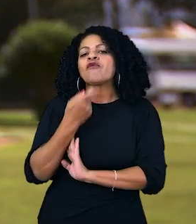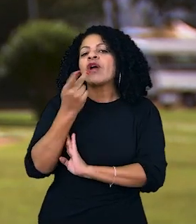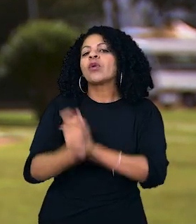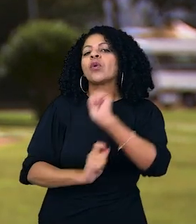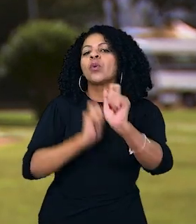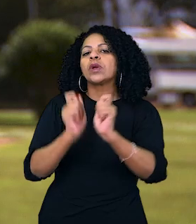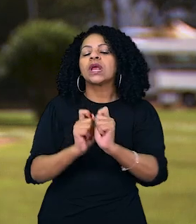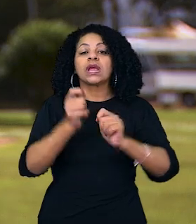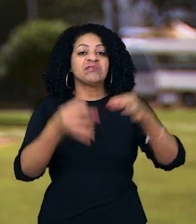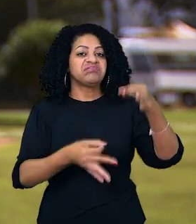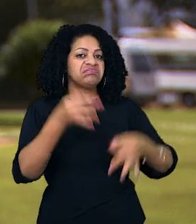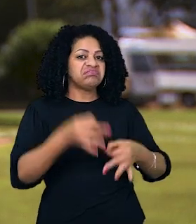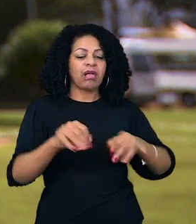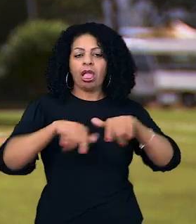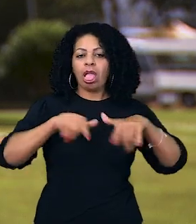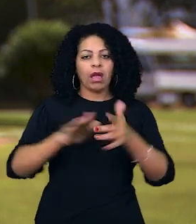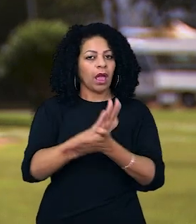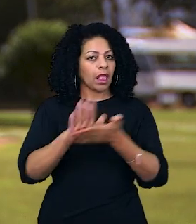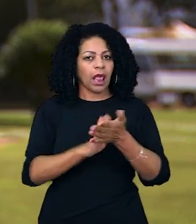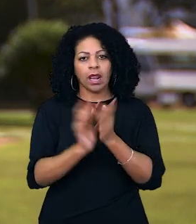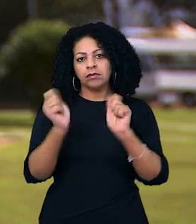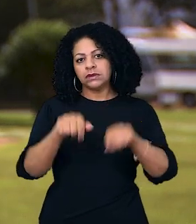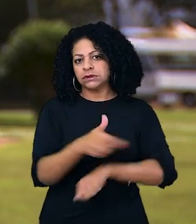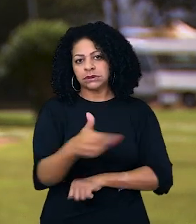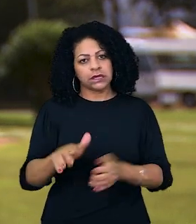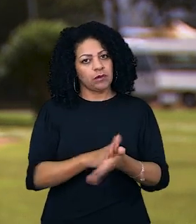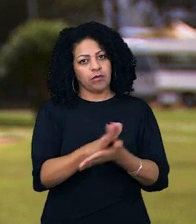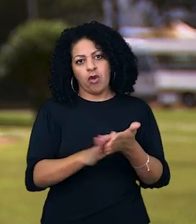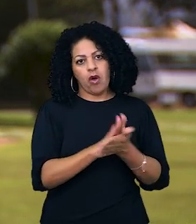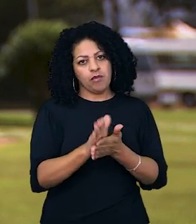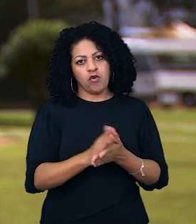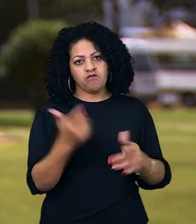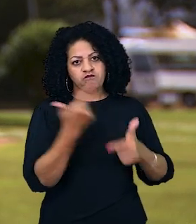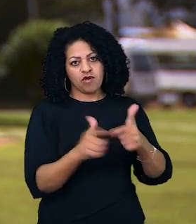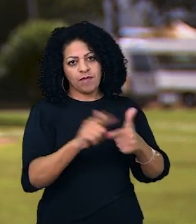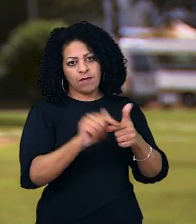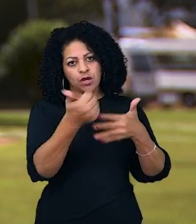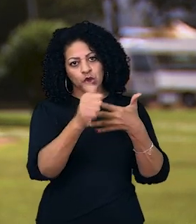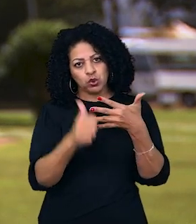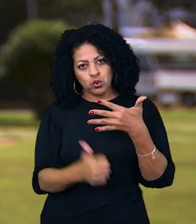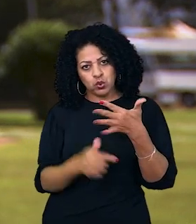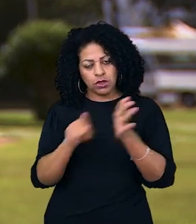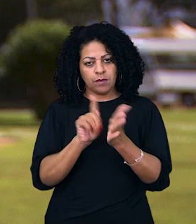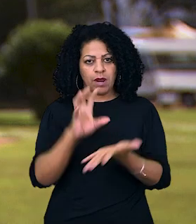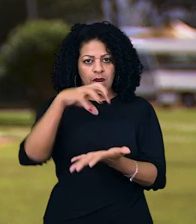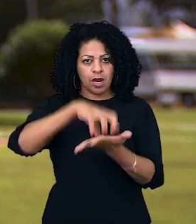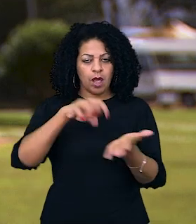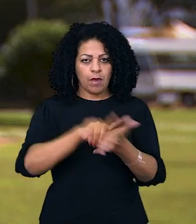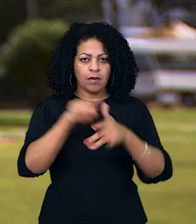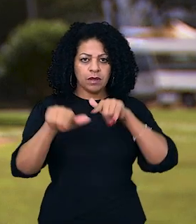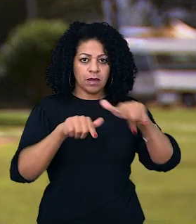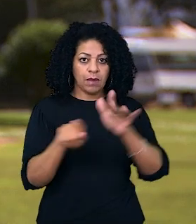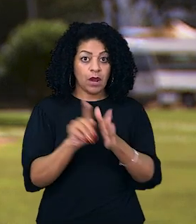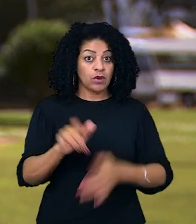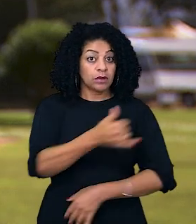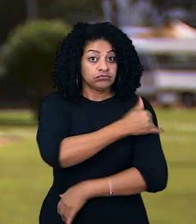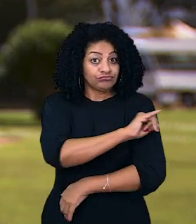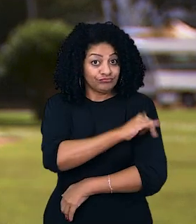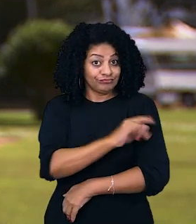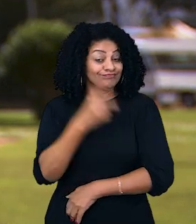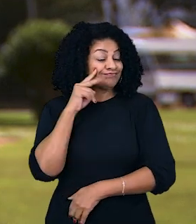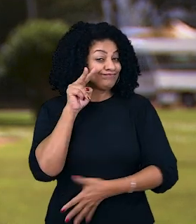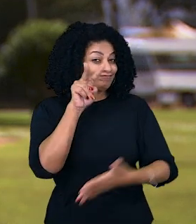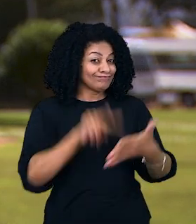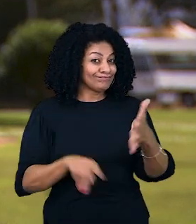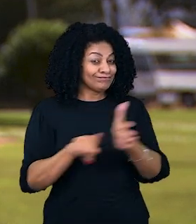do Trabalho não tinha competência para analisar o caso, o Tribunal Regional do Trabalho da Primeira Região, no Rio de Janeiro,